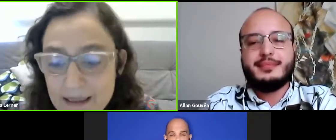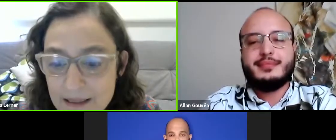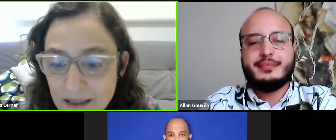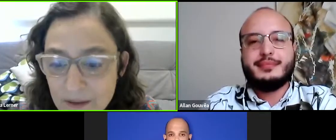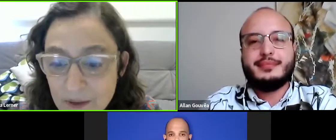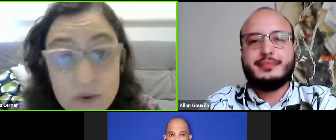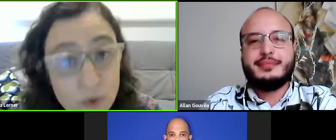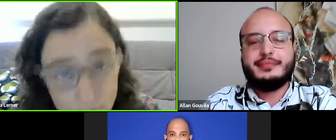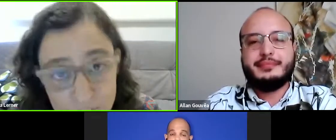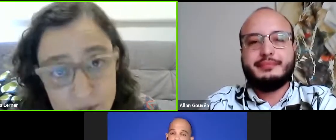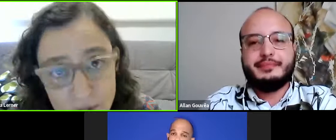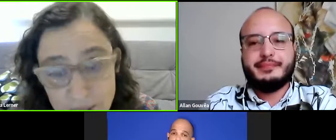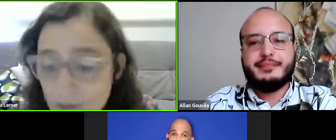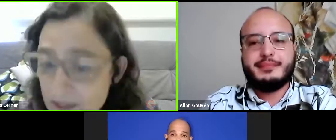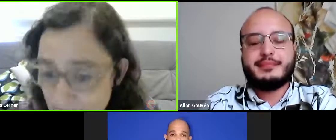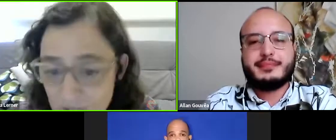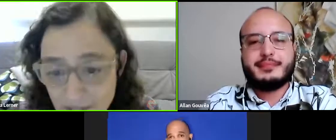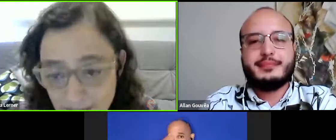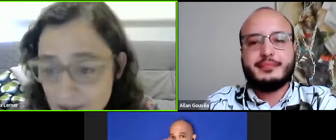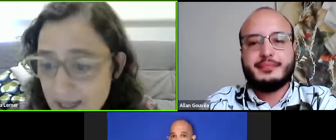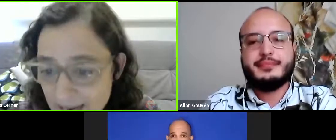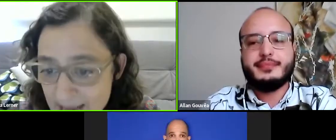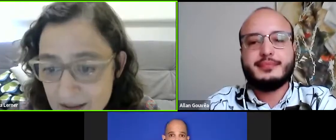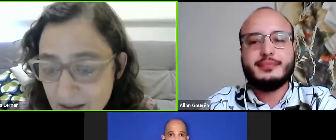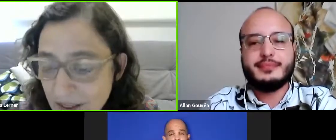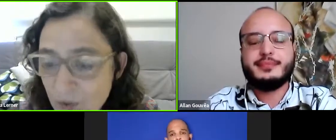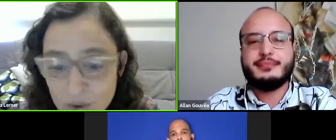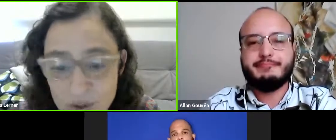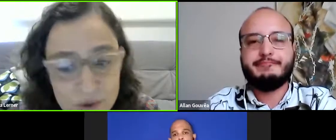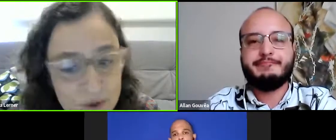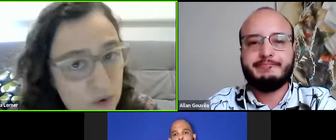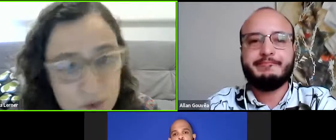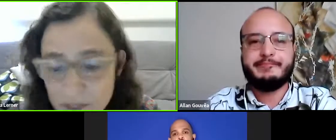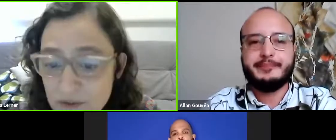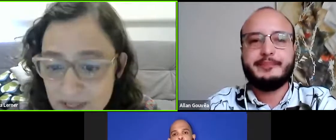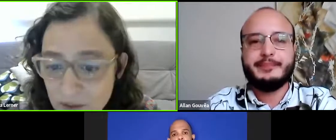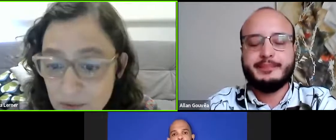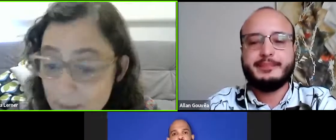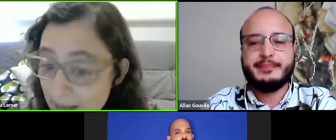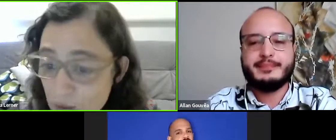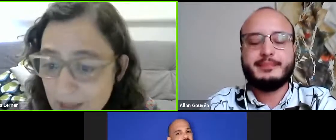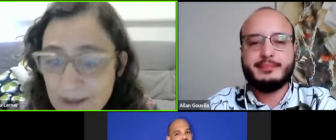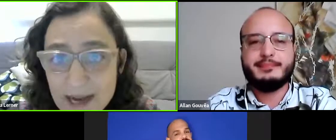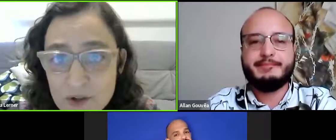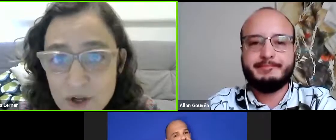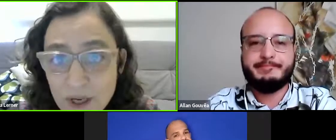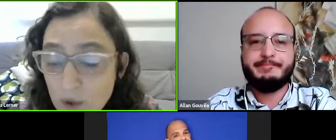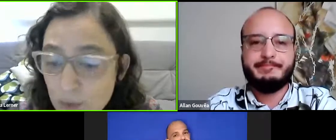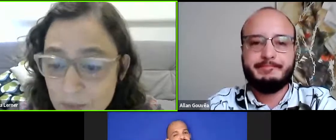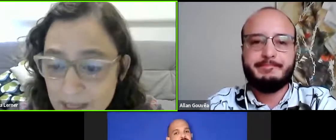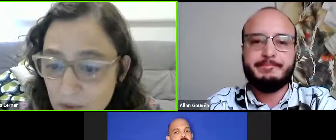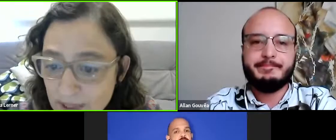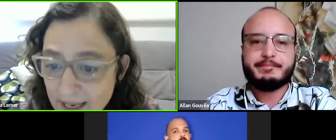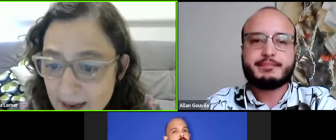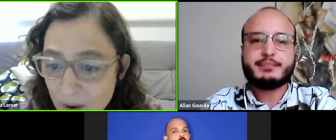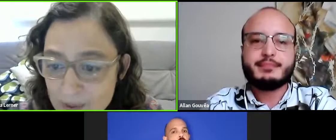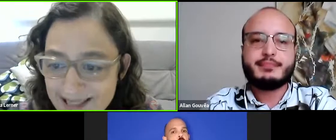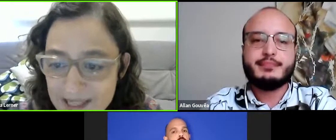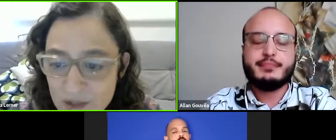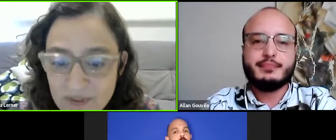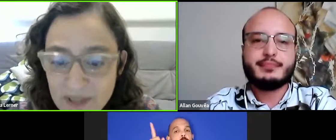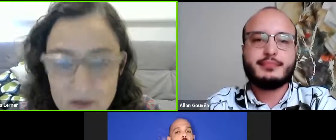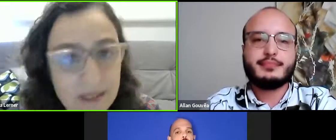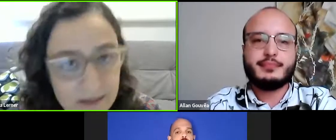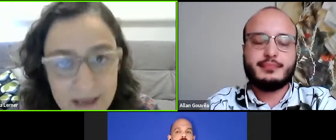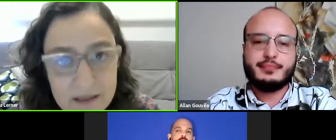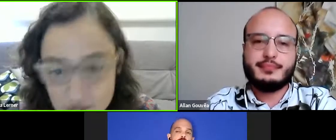terminar agradecendo a Fiocruz e ao ICICT, que é a nossa casa, que nos dão as condições para a gente fazer um trabalho de qualidade num momento em que a